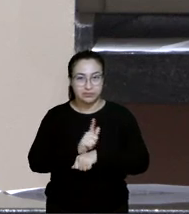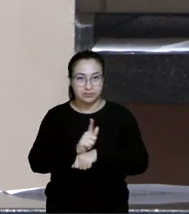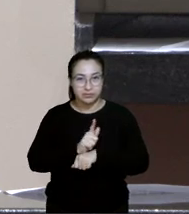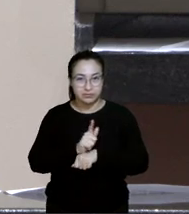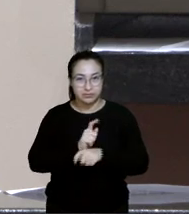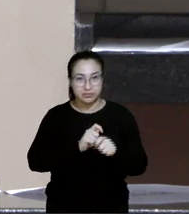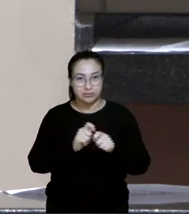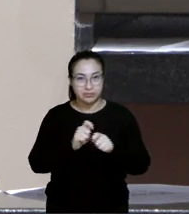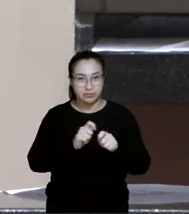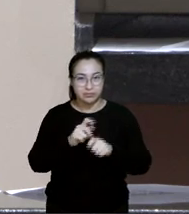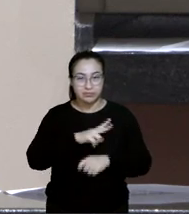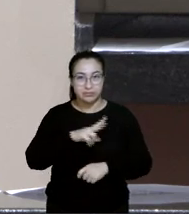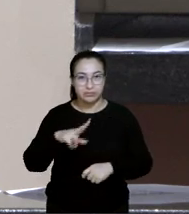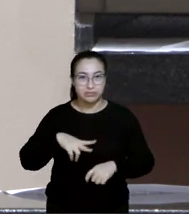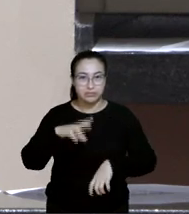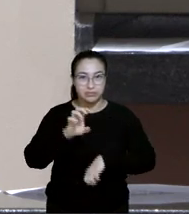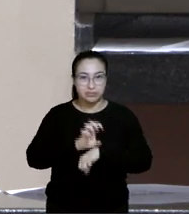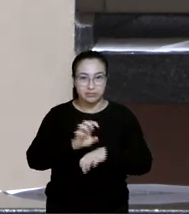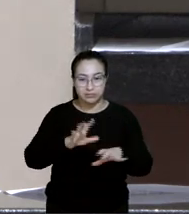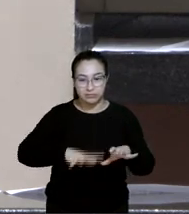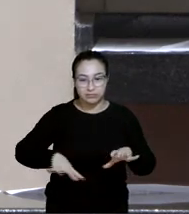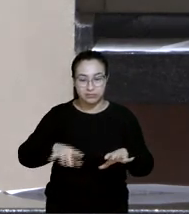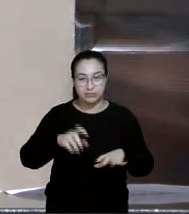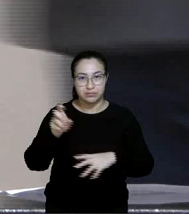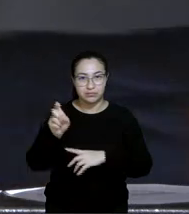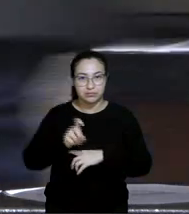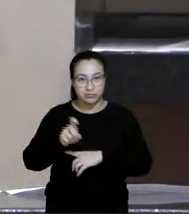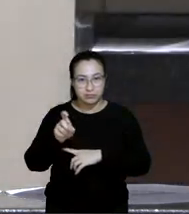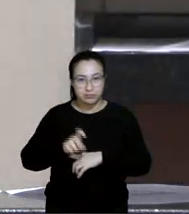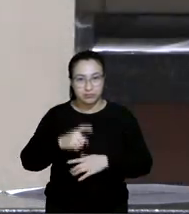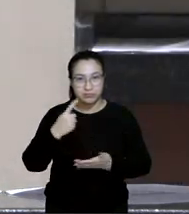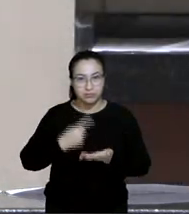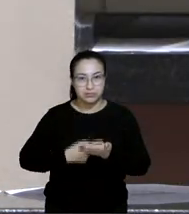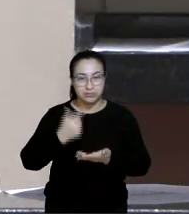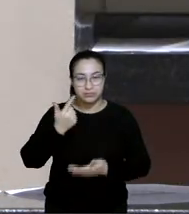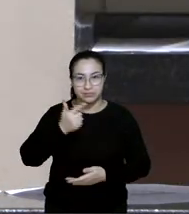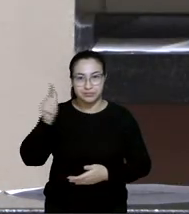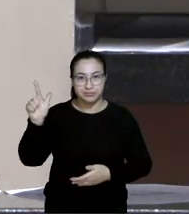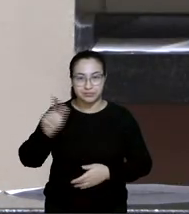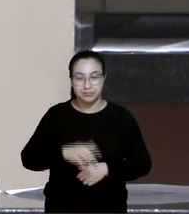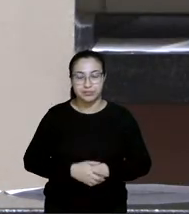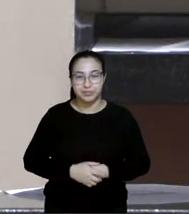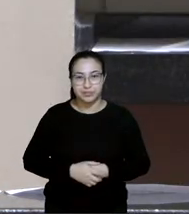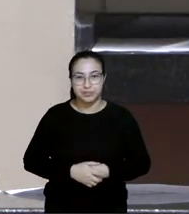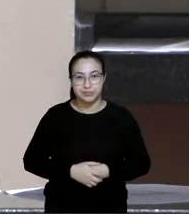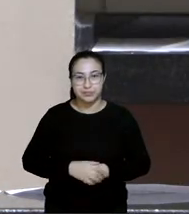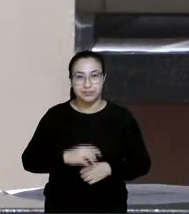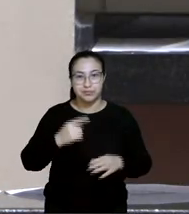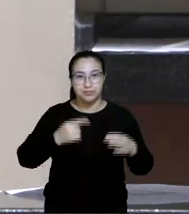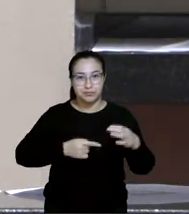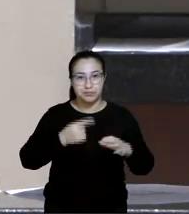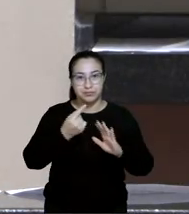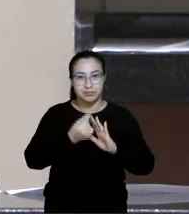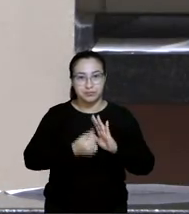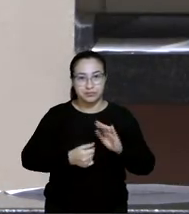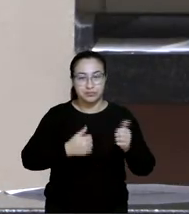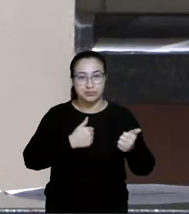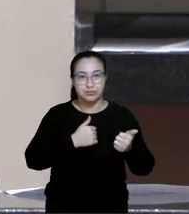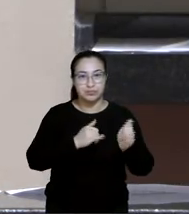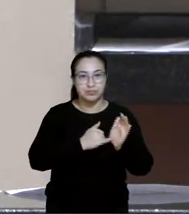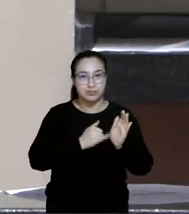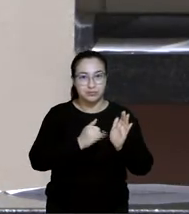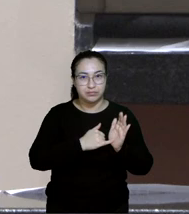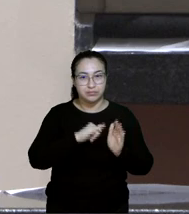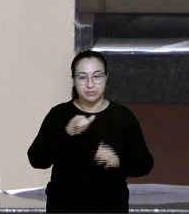administração pública estadual no âmbito do Poder Executivo e estabelece outras providências. Parecer favorável da Comissão de Finanças e Tributação, relatoria do deputado Jair